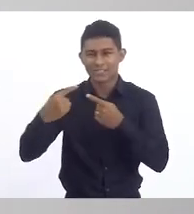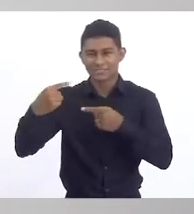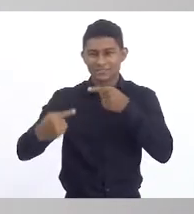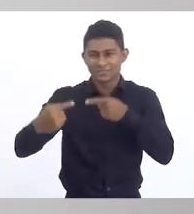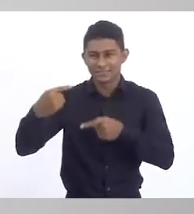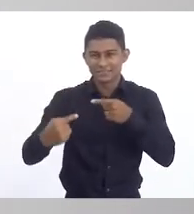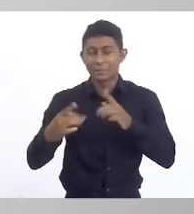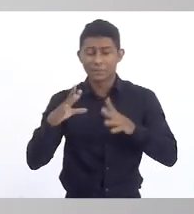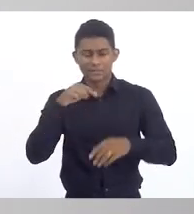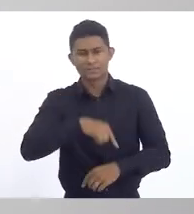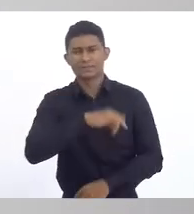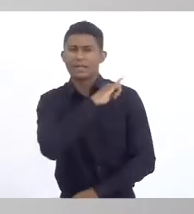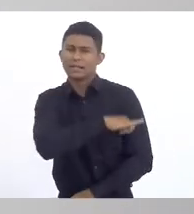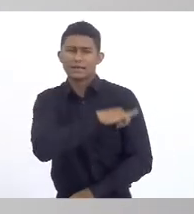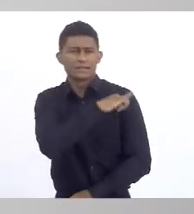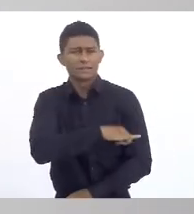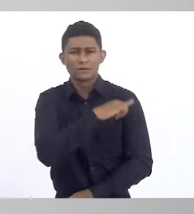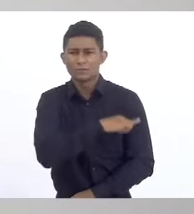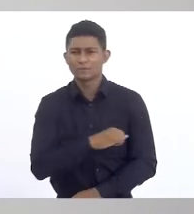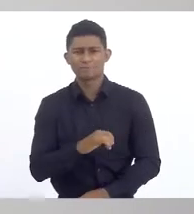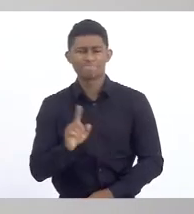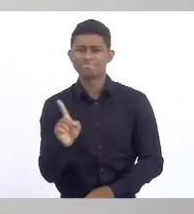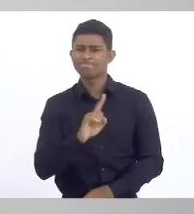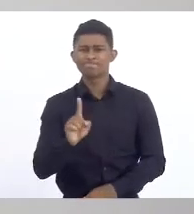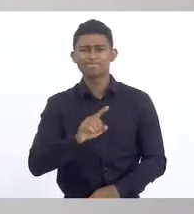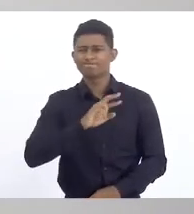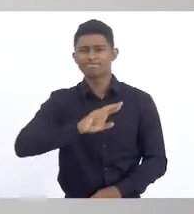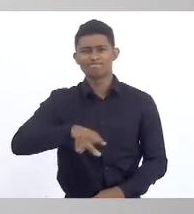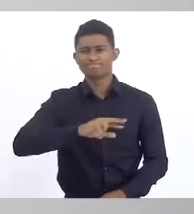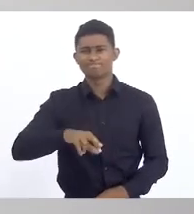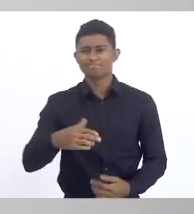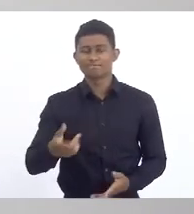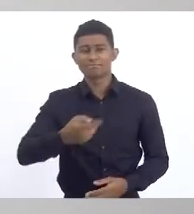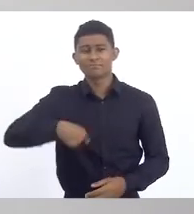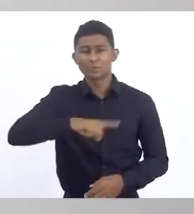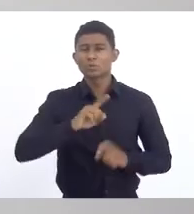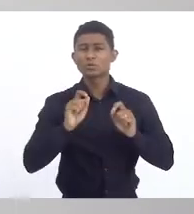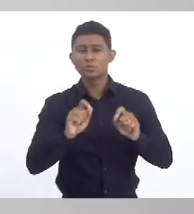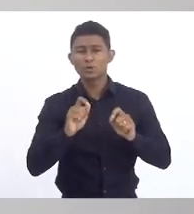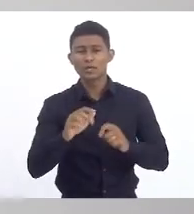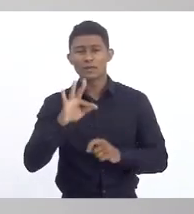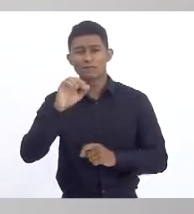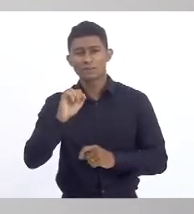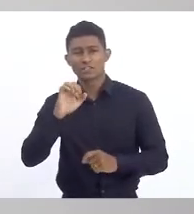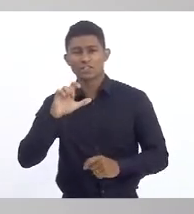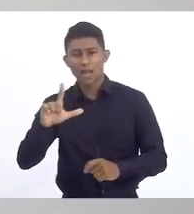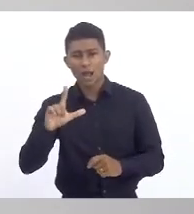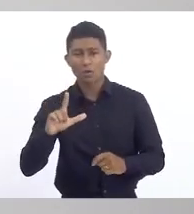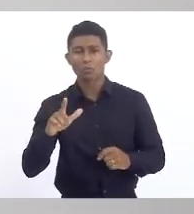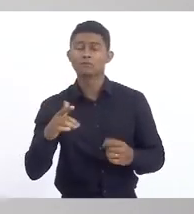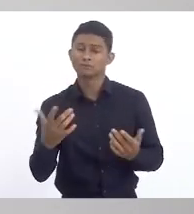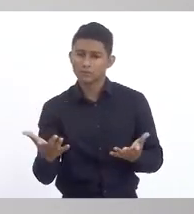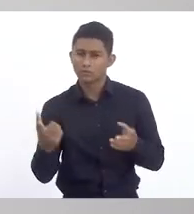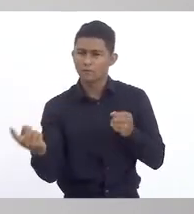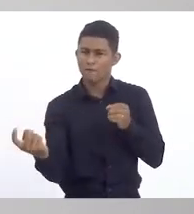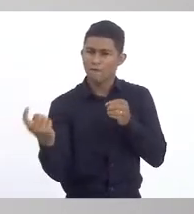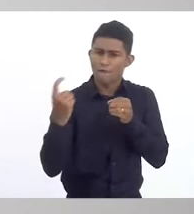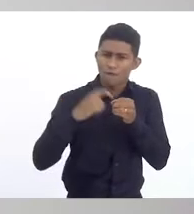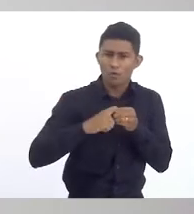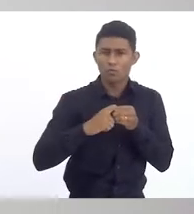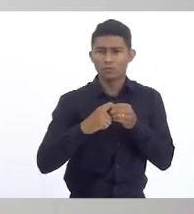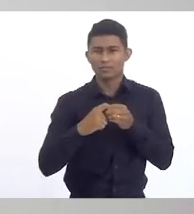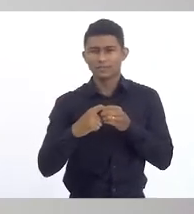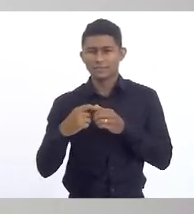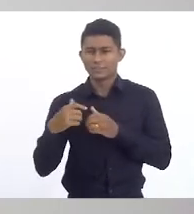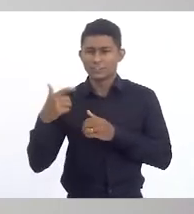que o caso do Rio de Janeiro é que a gente está num processo de ajuste fiscal e recuperação, onde esses recursos não são,